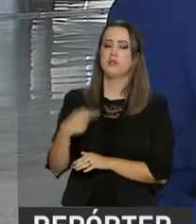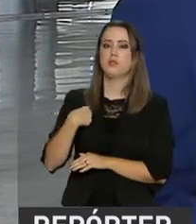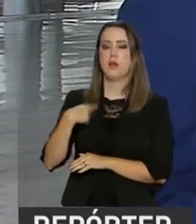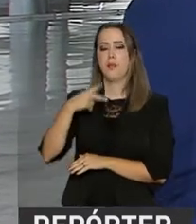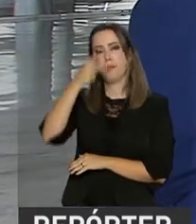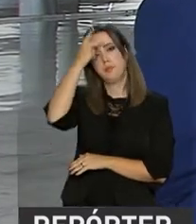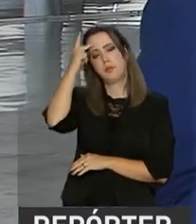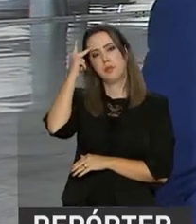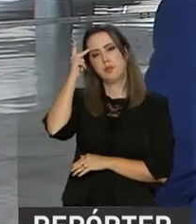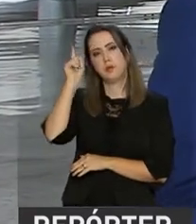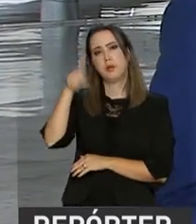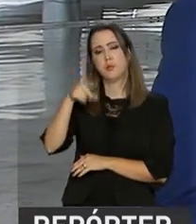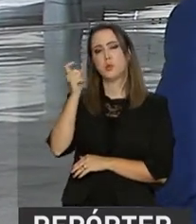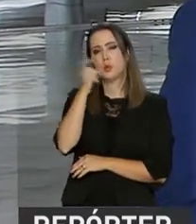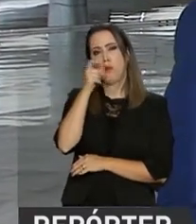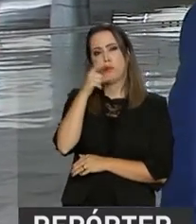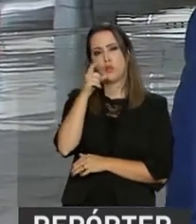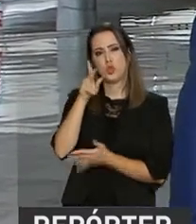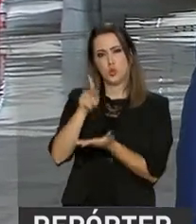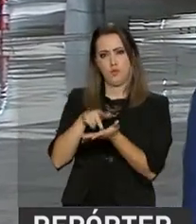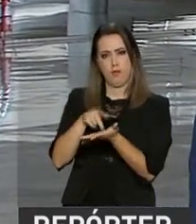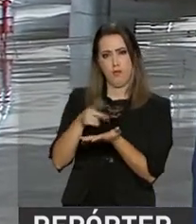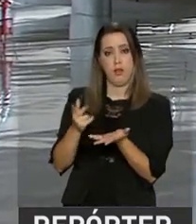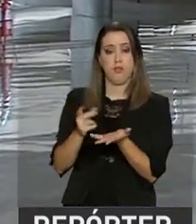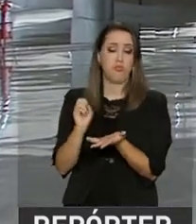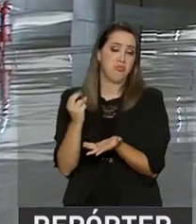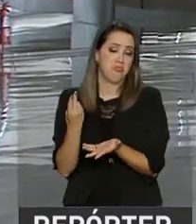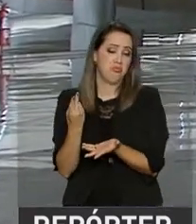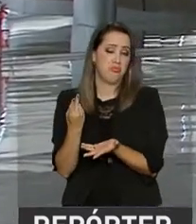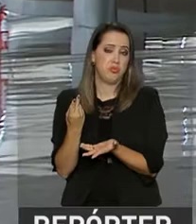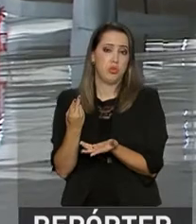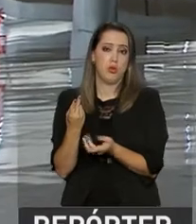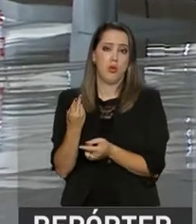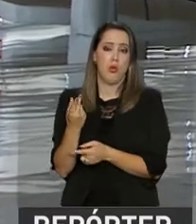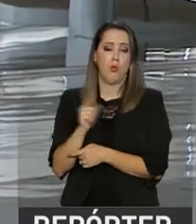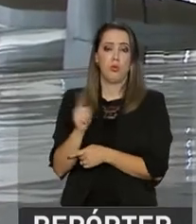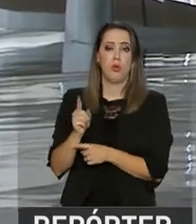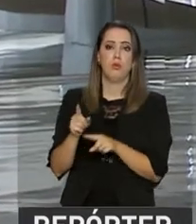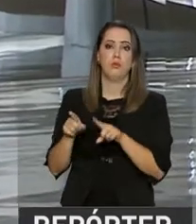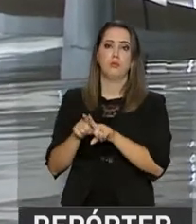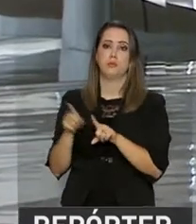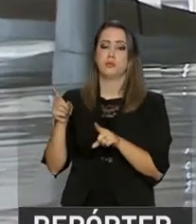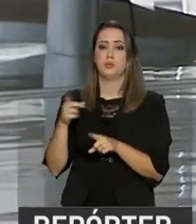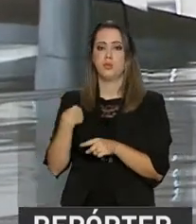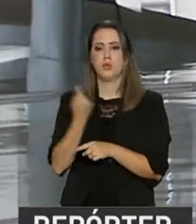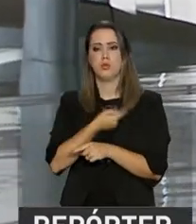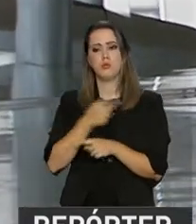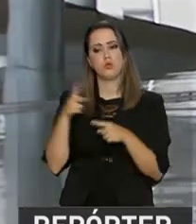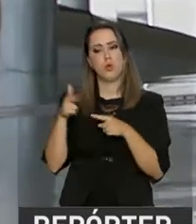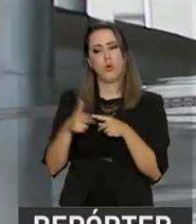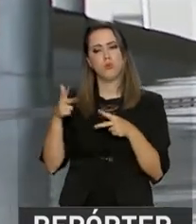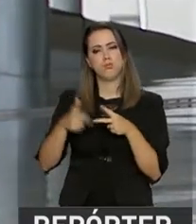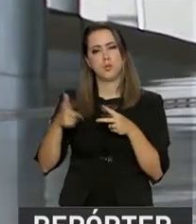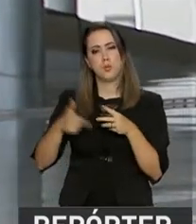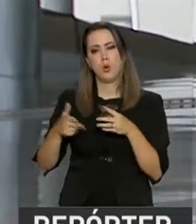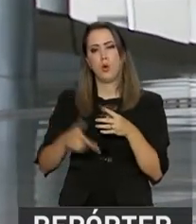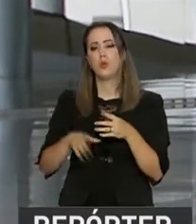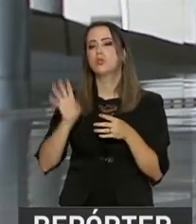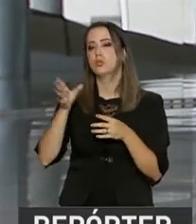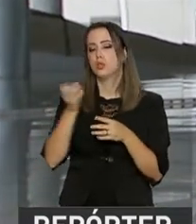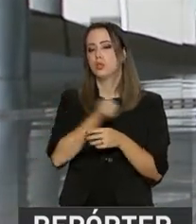na declaração da renda ou não. Nós já fizemos um corte desses números, dos 340